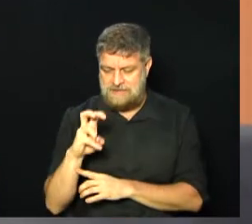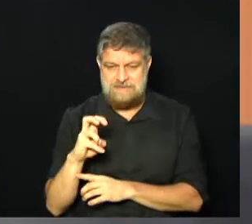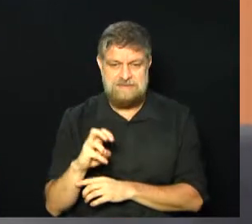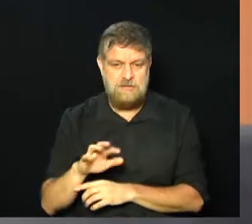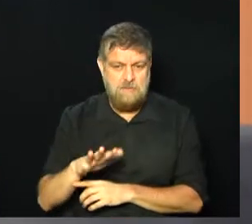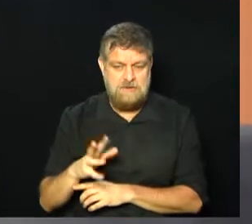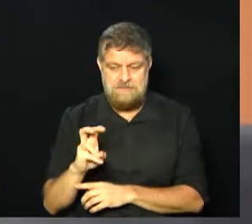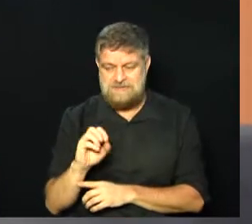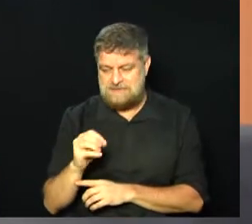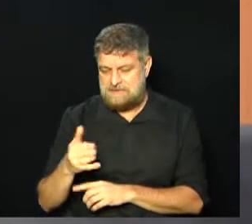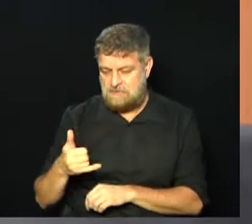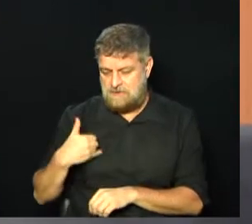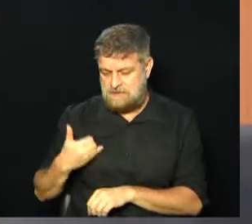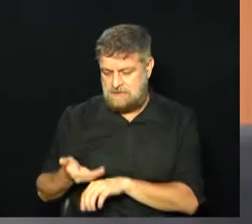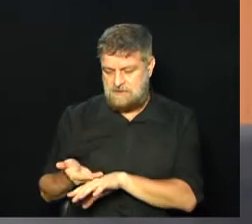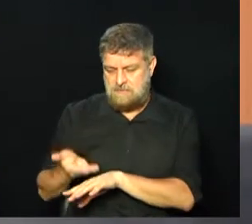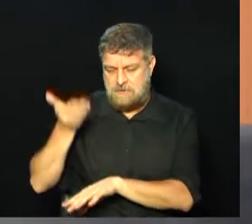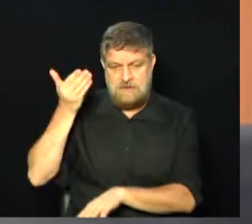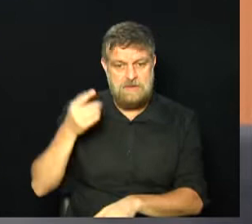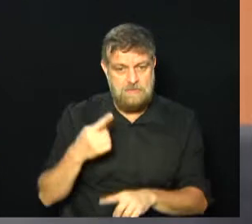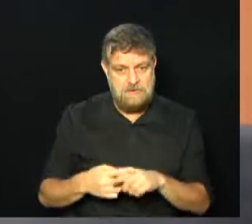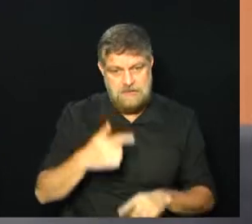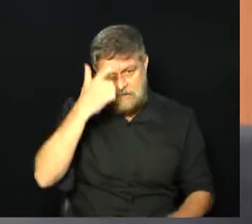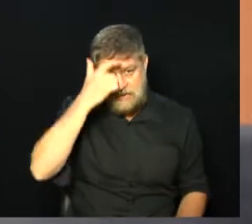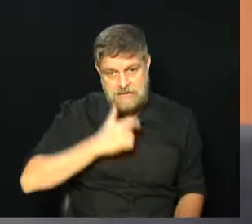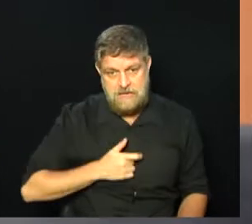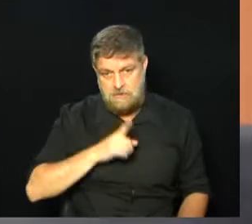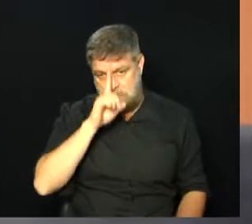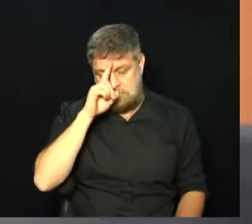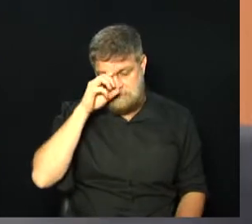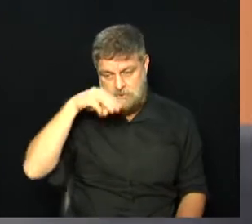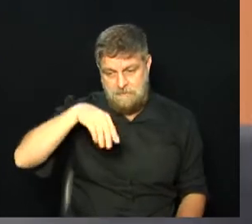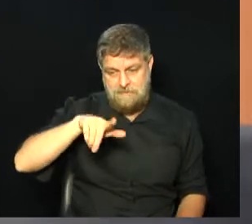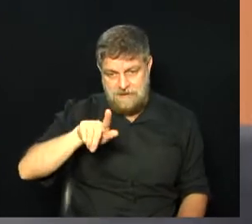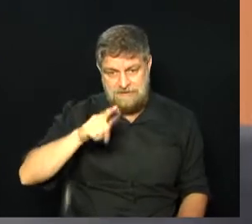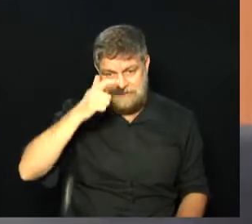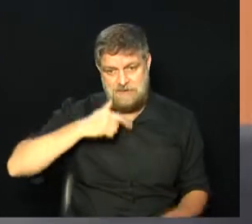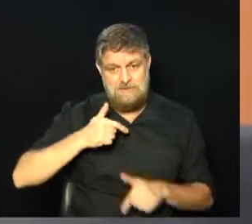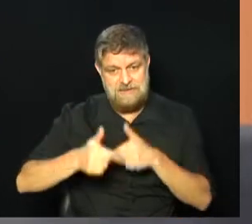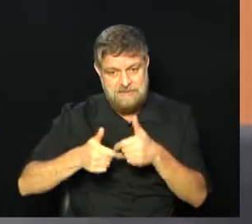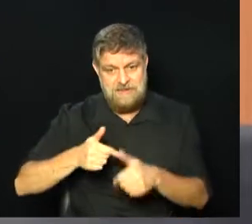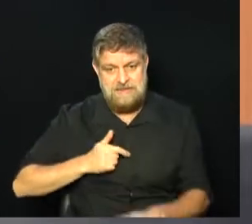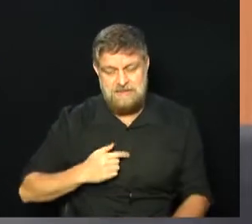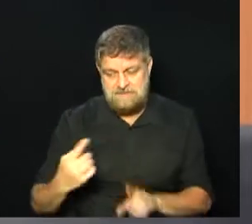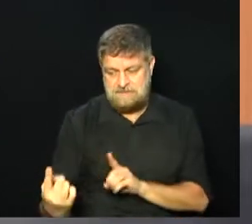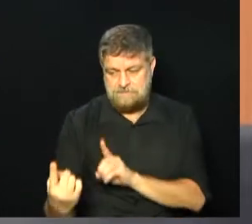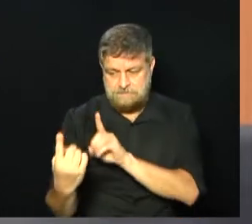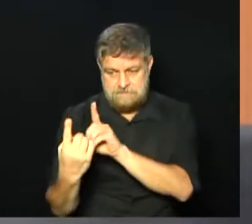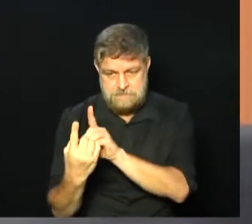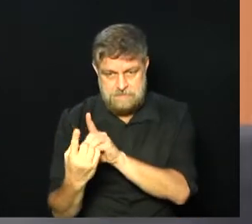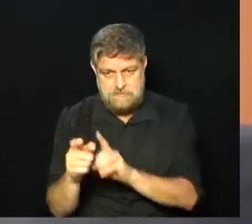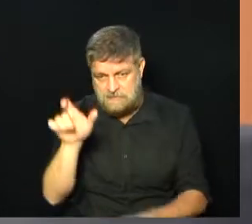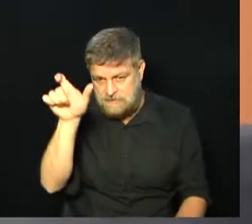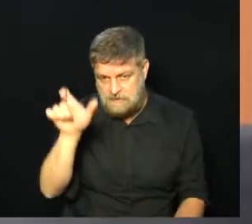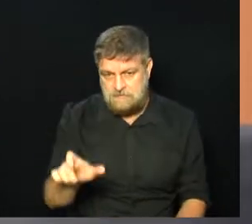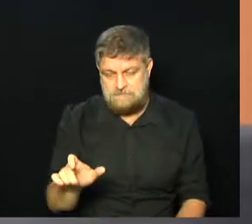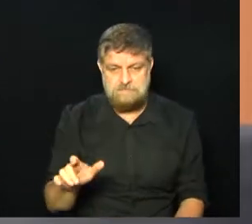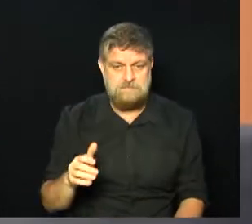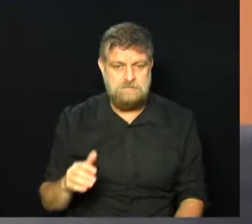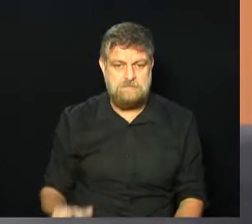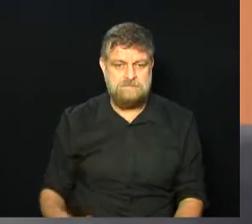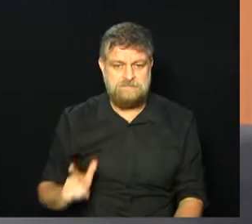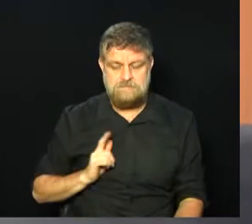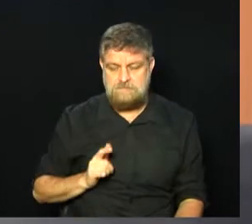Sim. Tá? Porque eu trabalhei no Mário Gatti, lá você atende aquele paciente que, se fosse demanda espontânea, ele